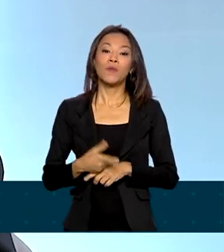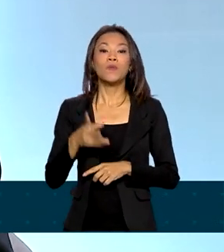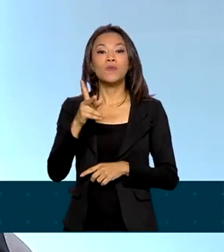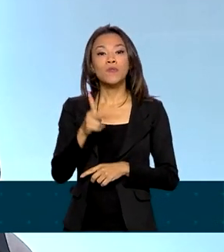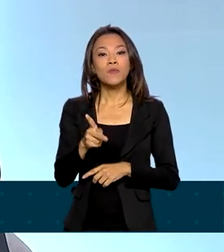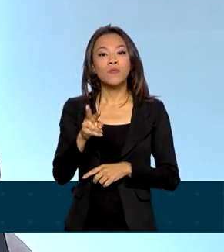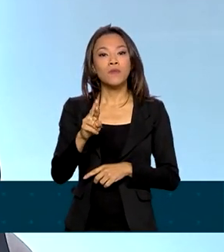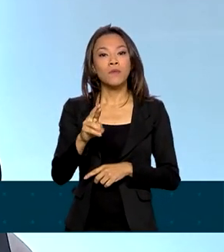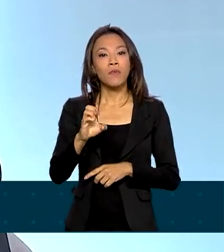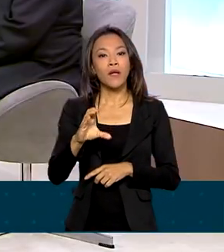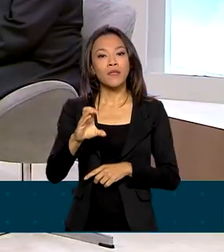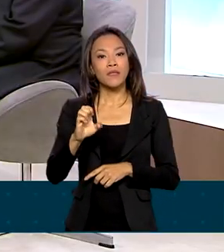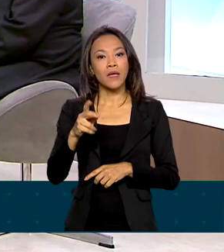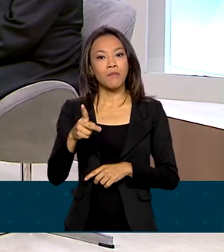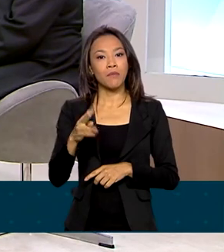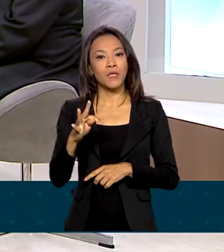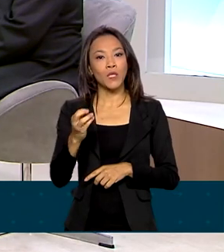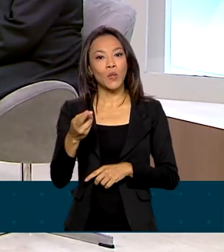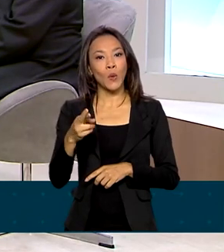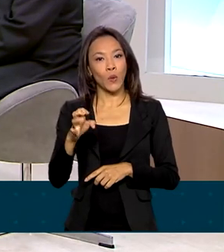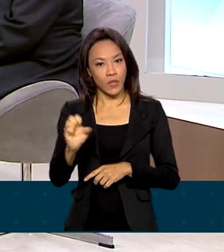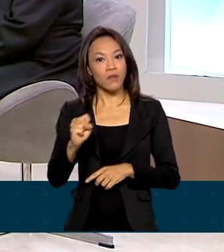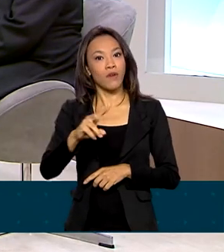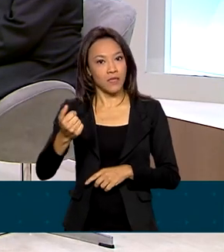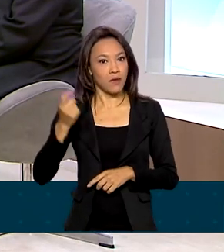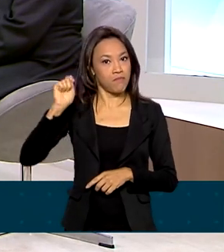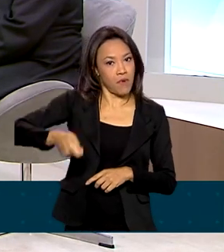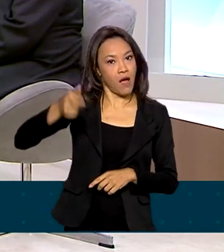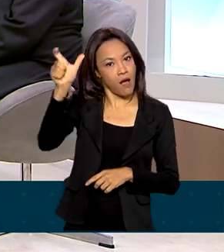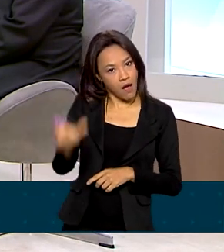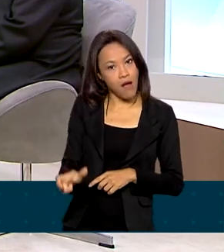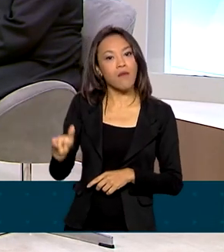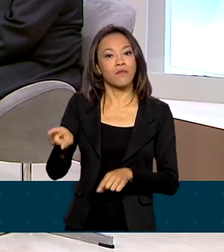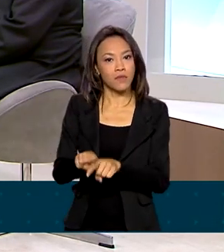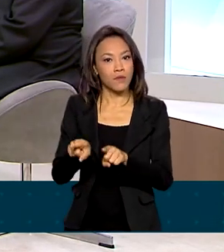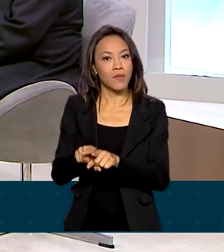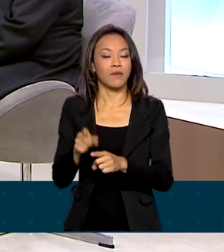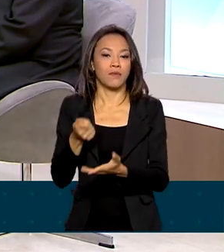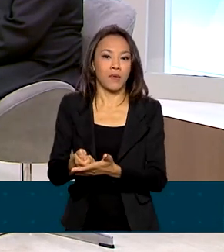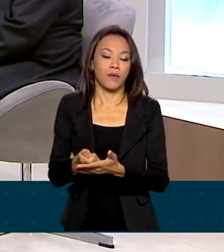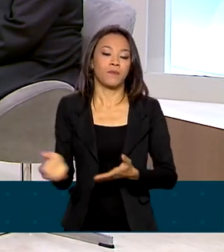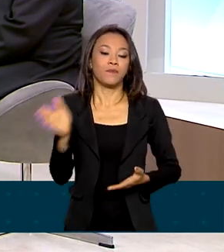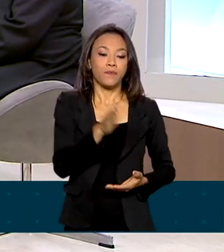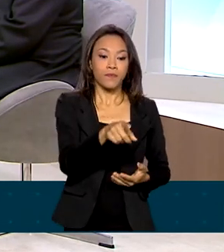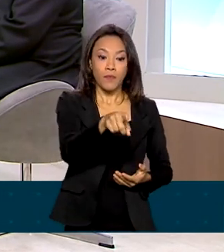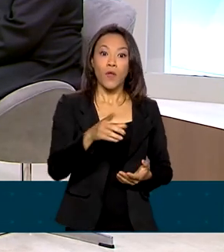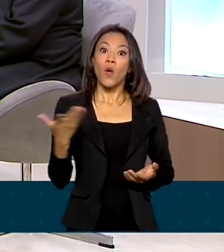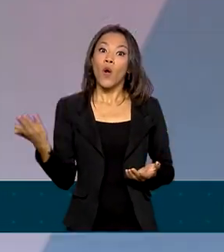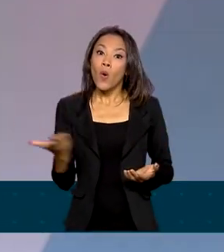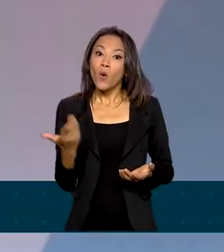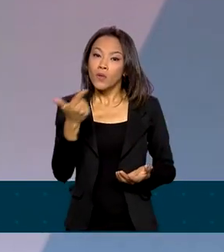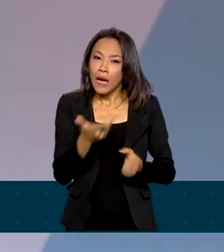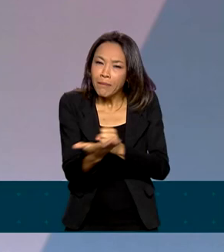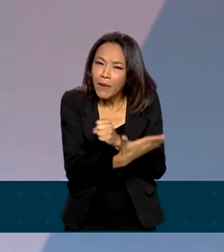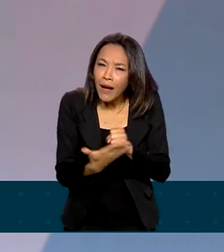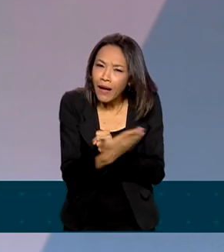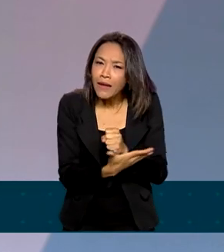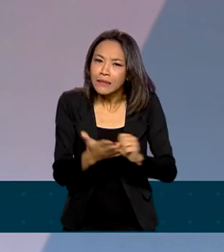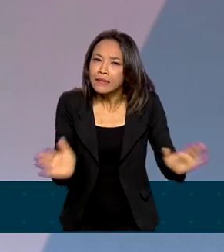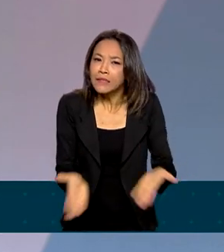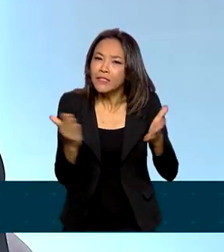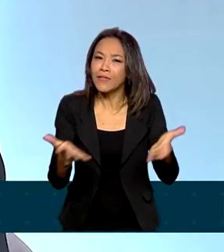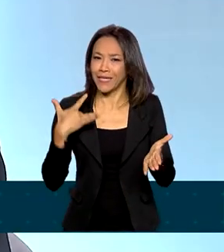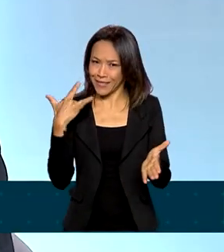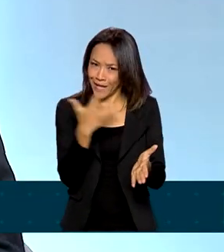começam a ser remunerados. Estímulo também para a saúde básica, não é, ministro? Onde tudo começa lá na ponta, próximo às